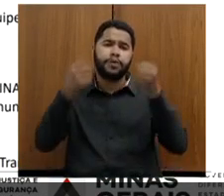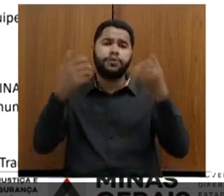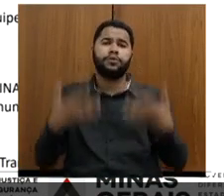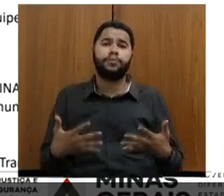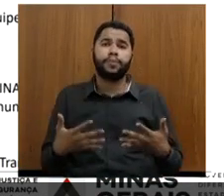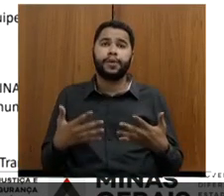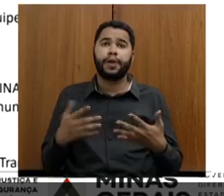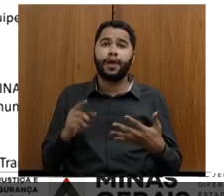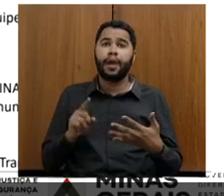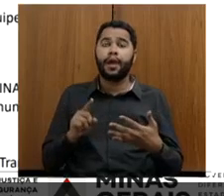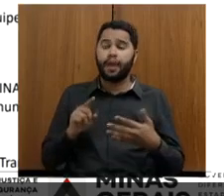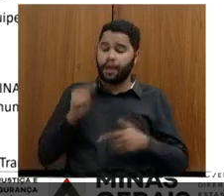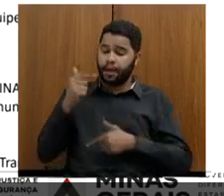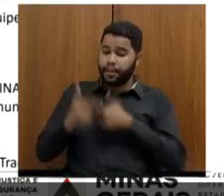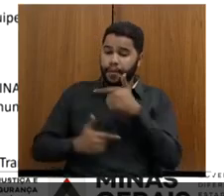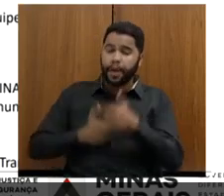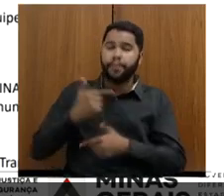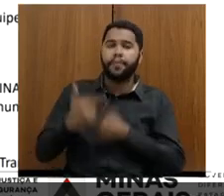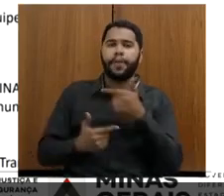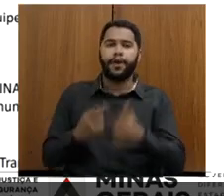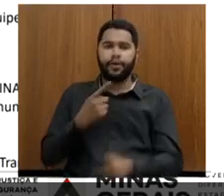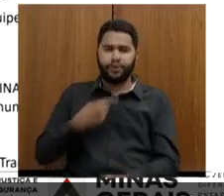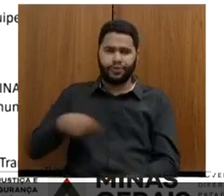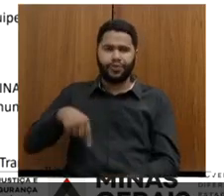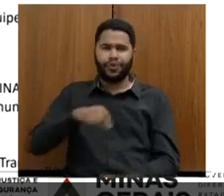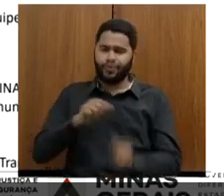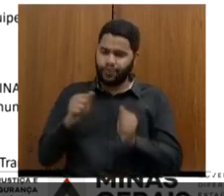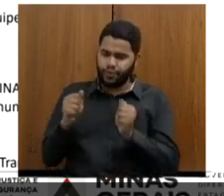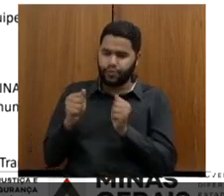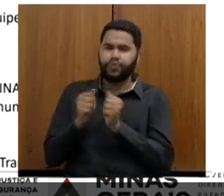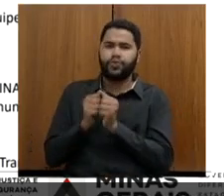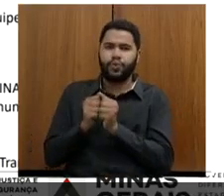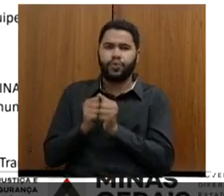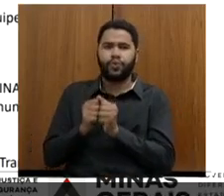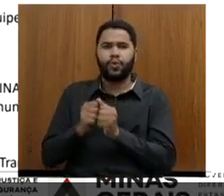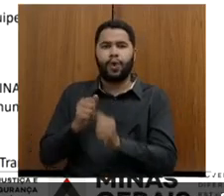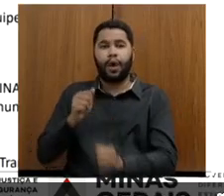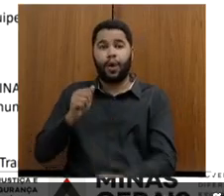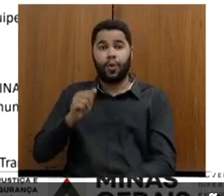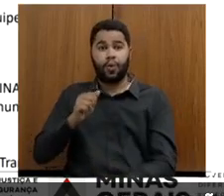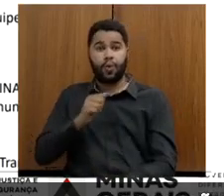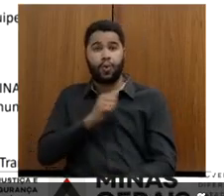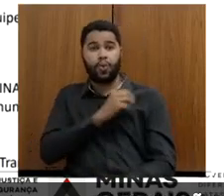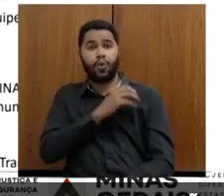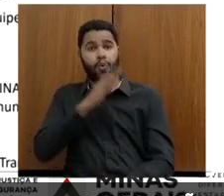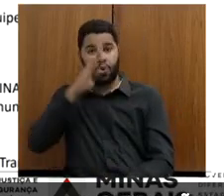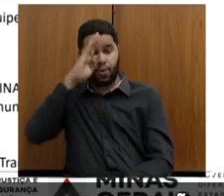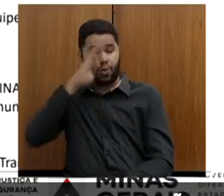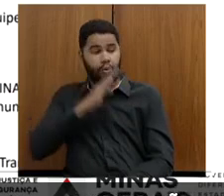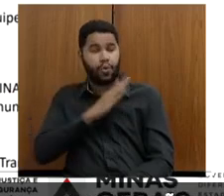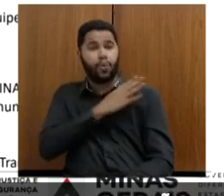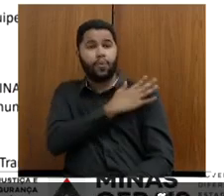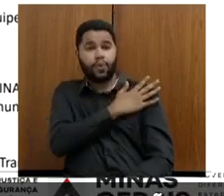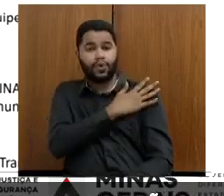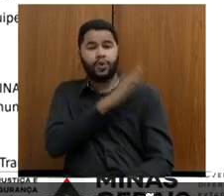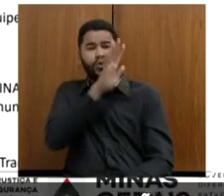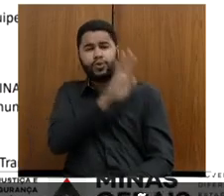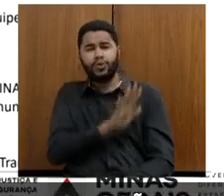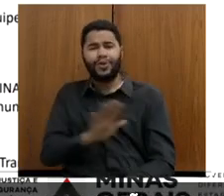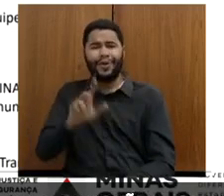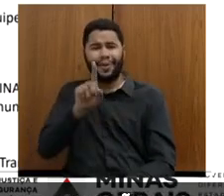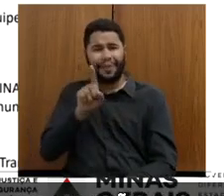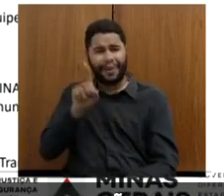essa ação que nós tivemos junto ao Comandante Geral da Polícia Militar em Brasília